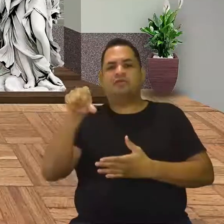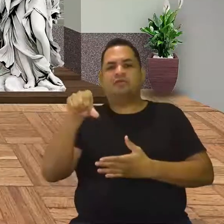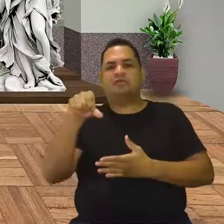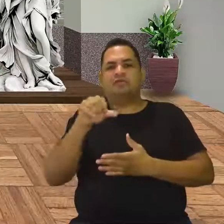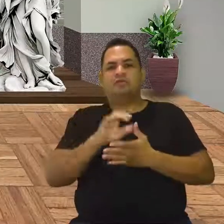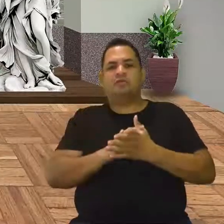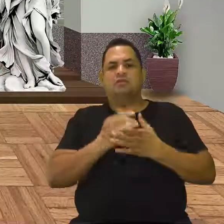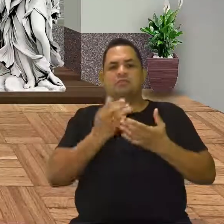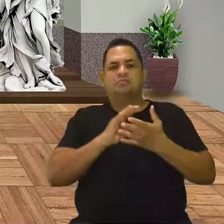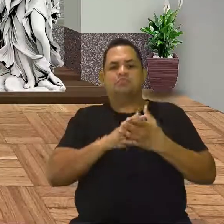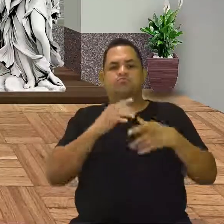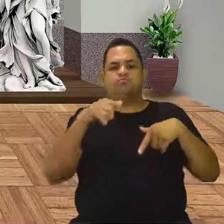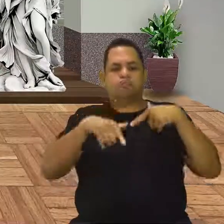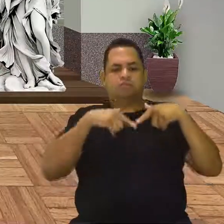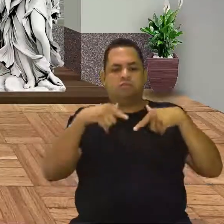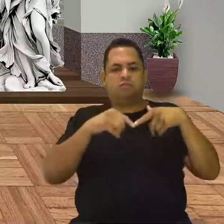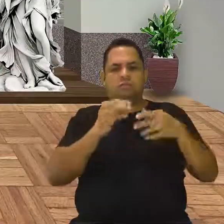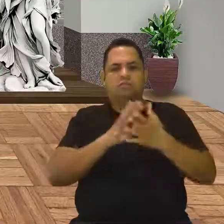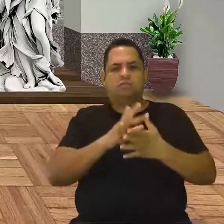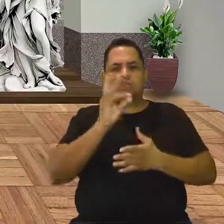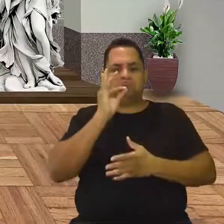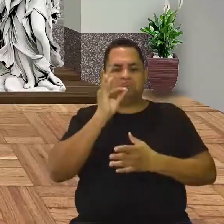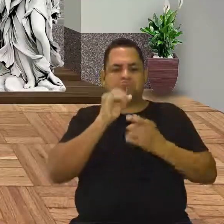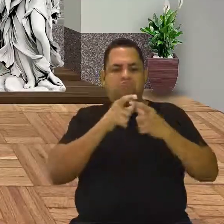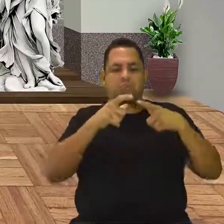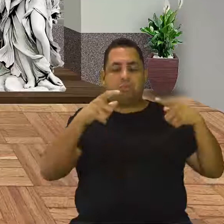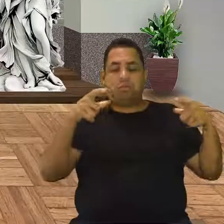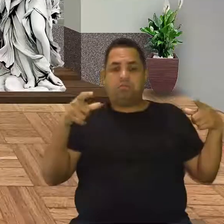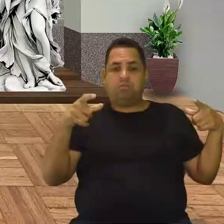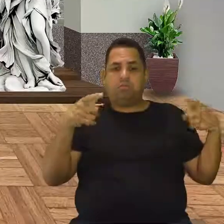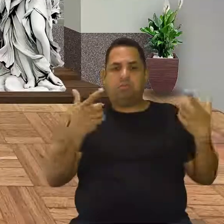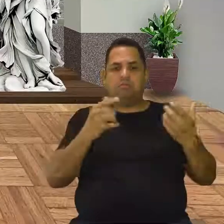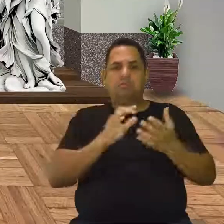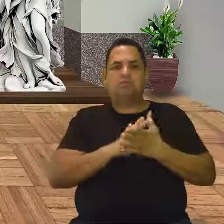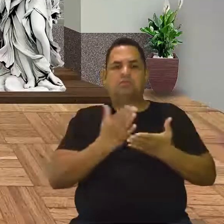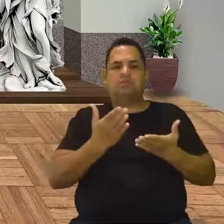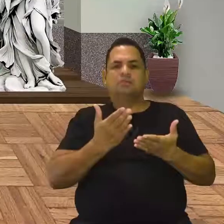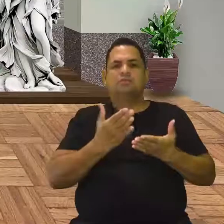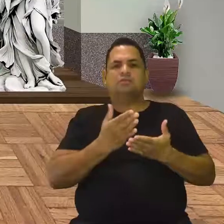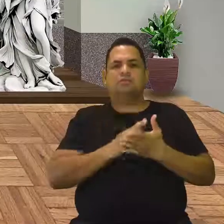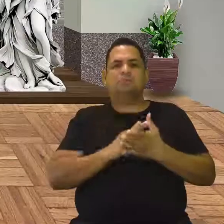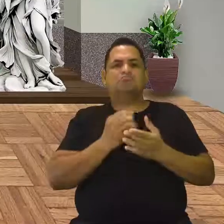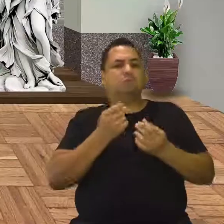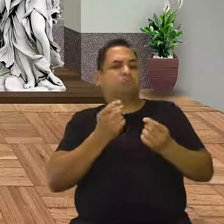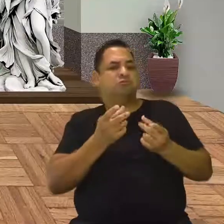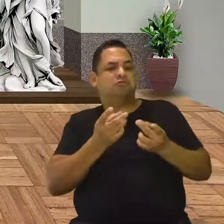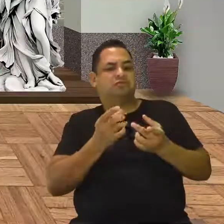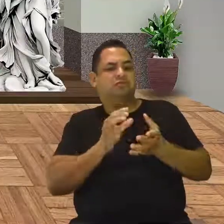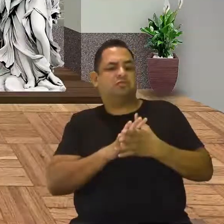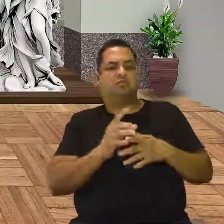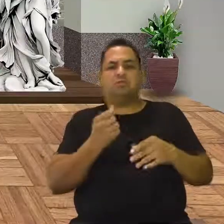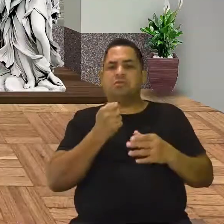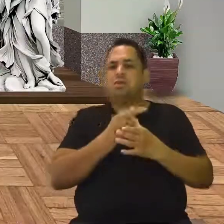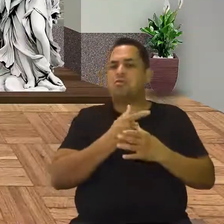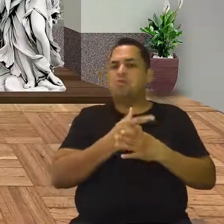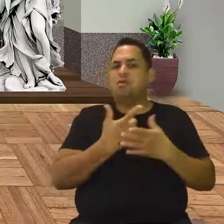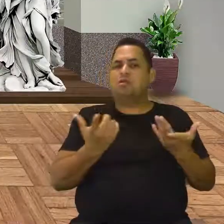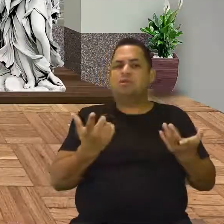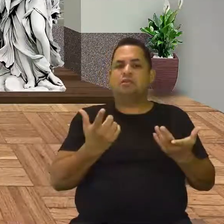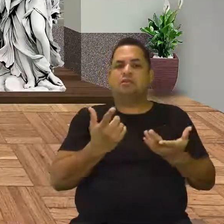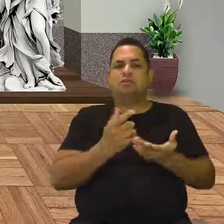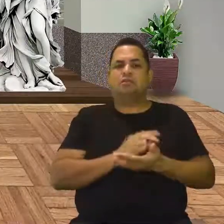uma superprodução de café. Sem poder vender e sem poder comprar, o único